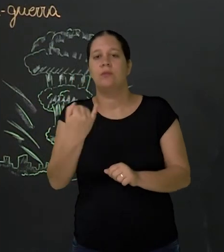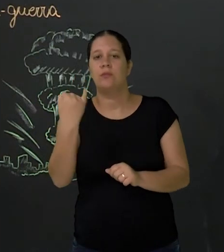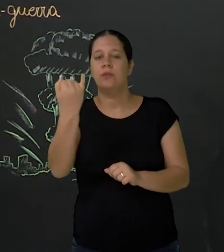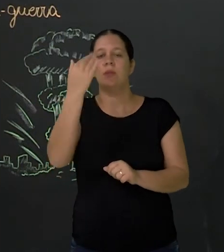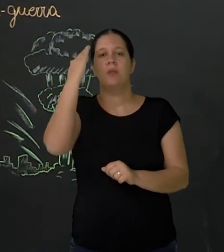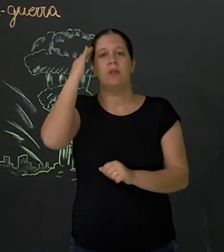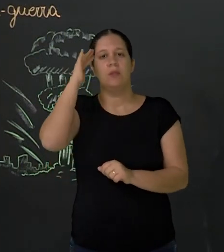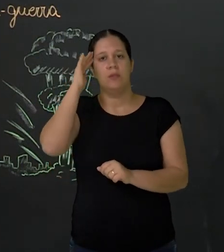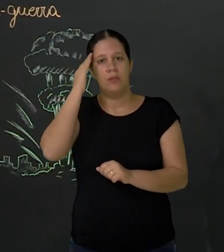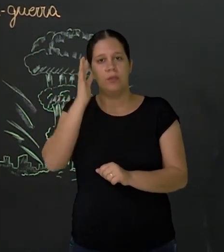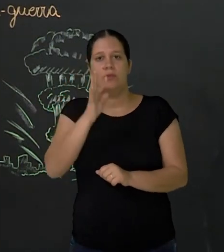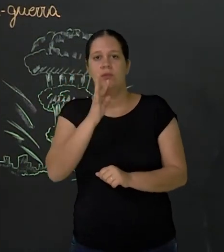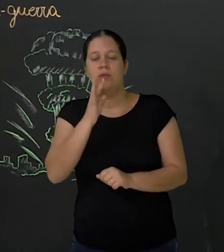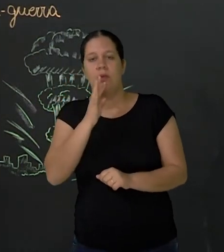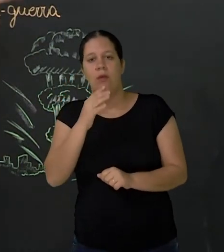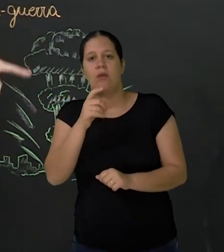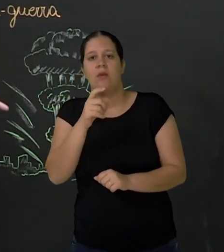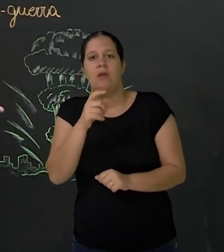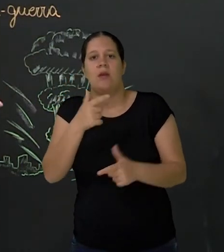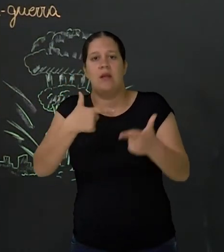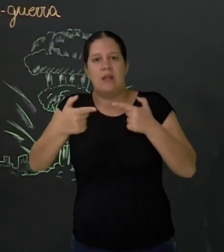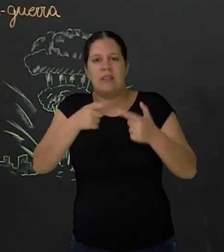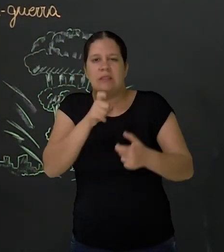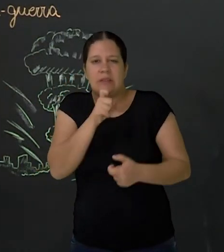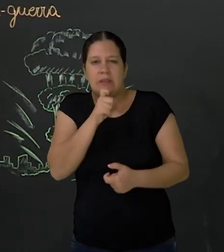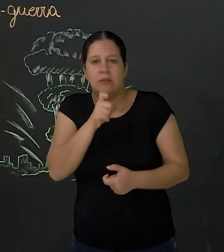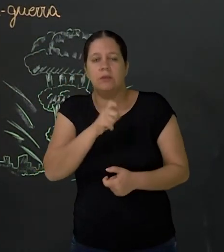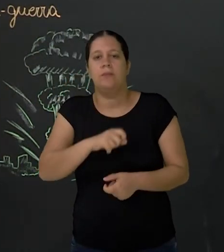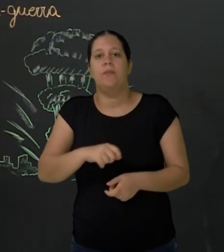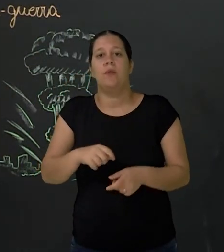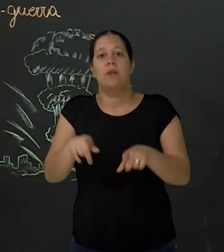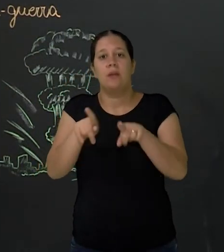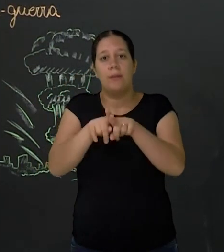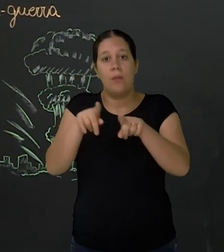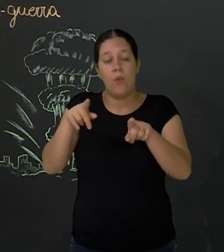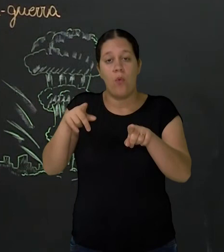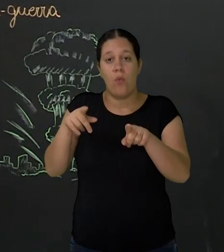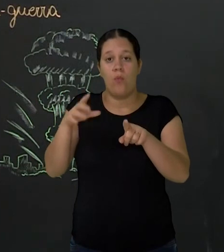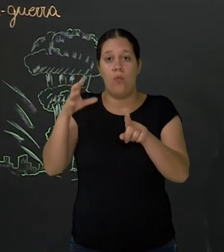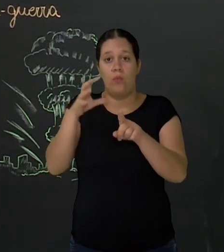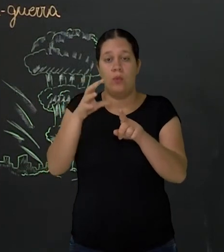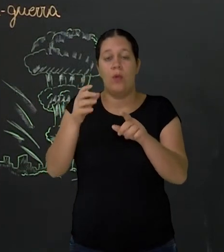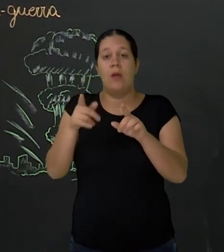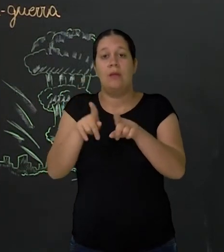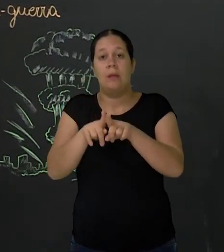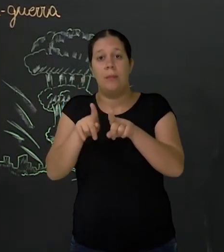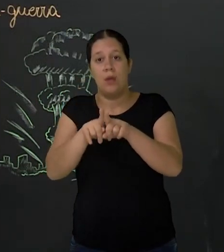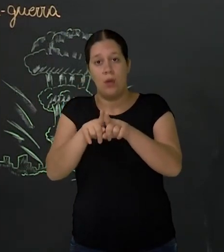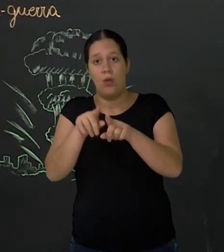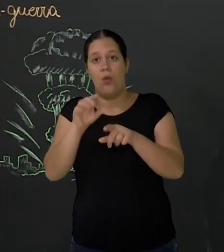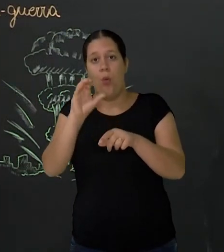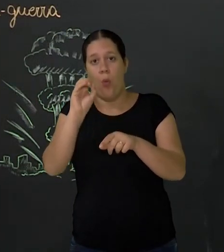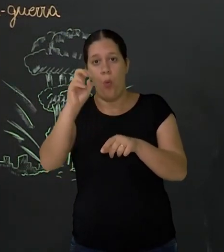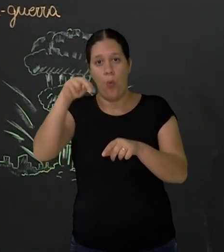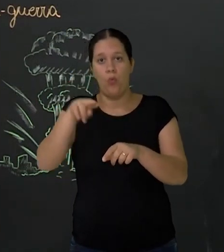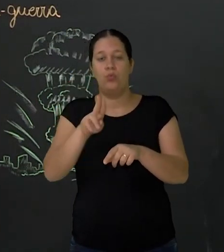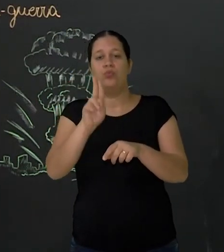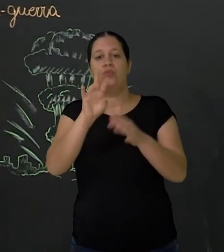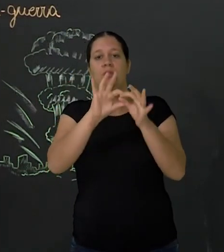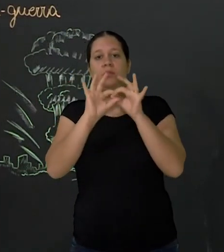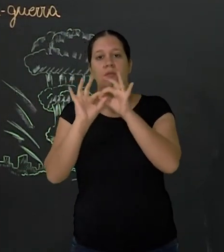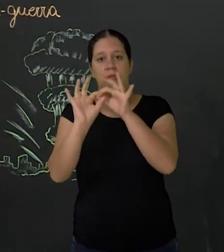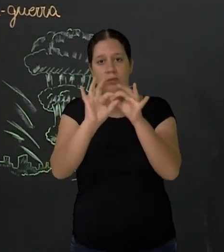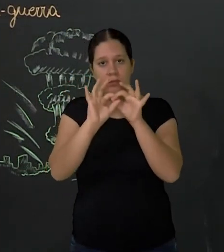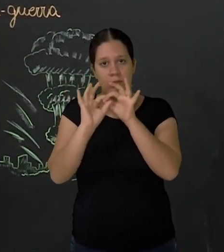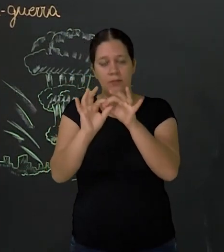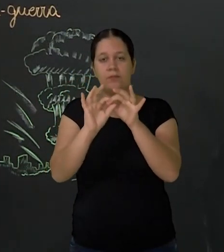importante para entender o período conhecido como Guerra Fria. Para evitar novos conflitos, foi criada a ONU, a Organização